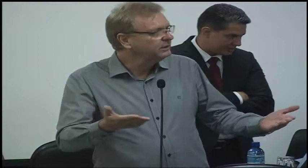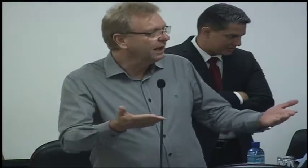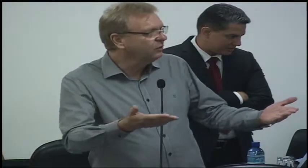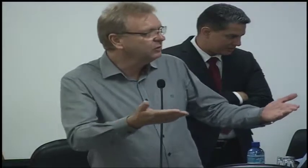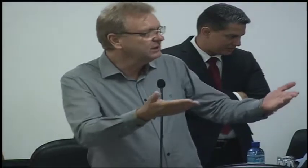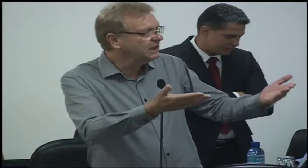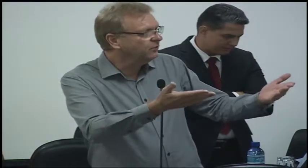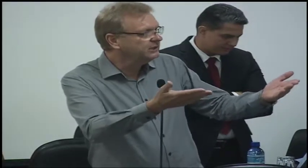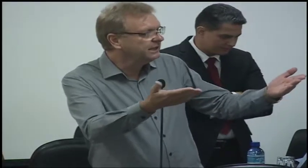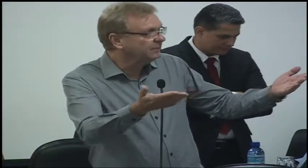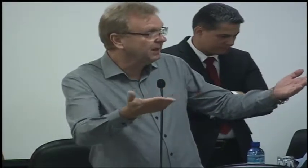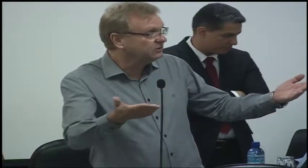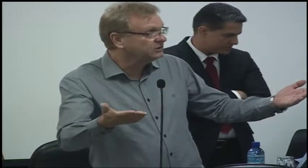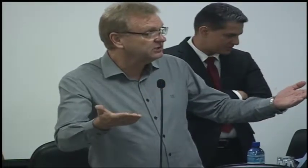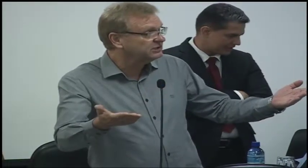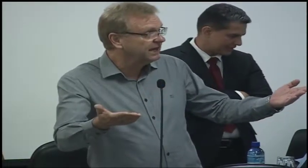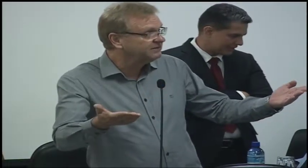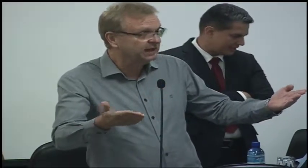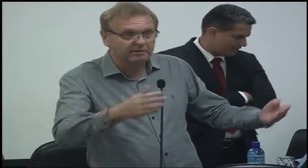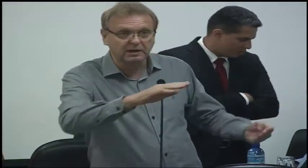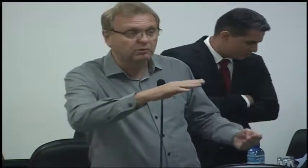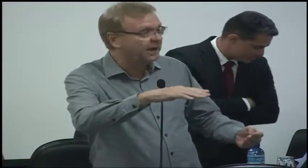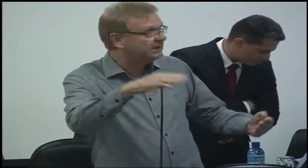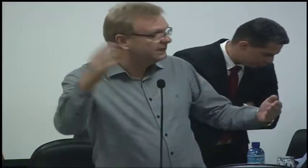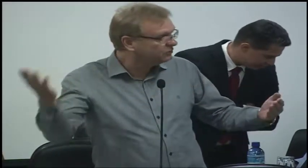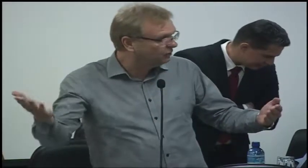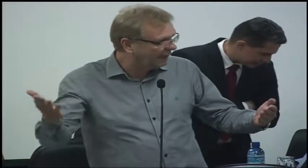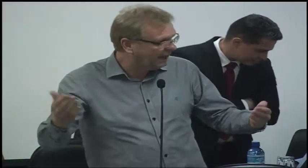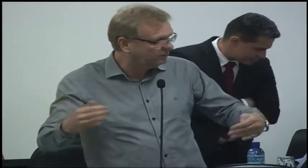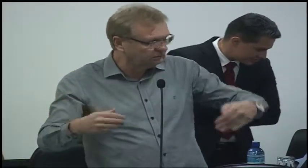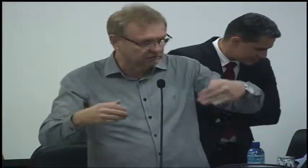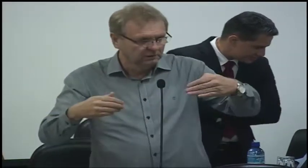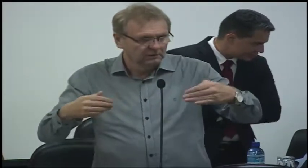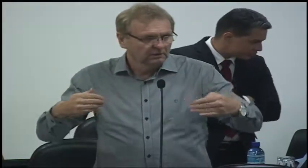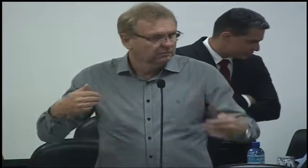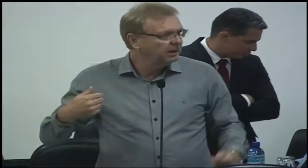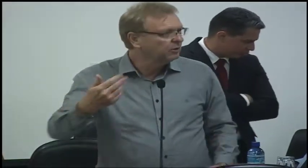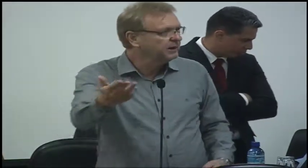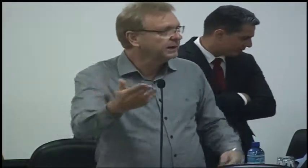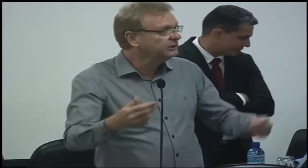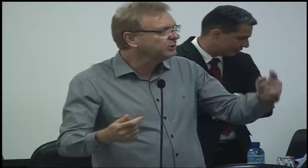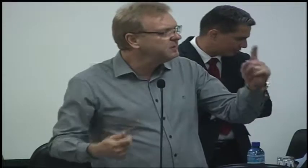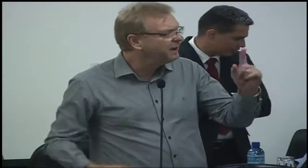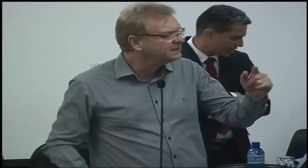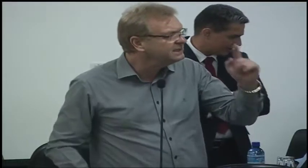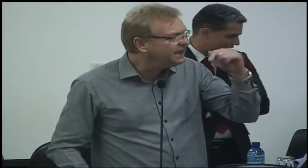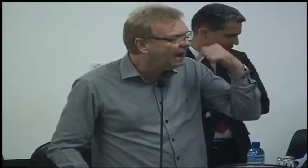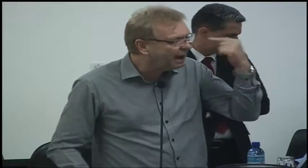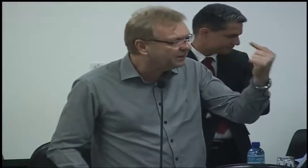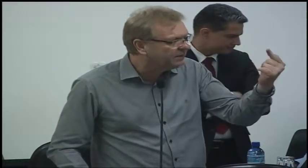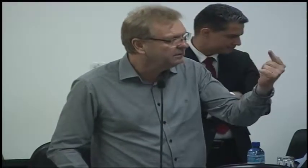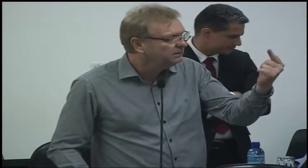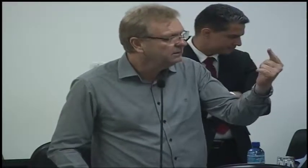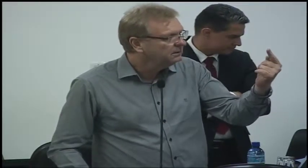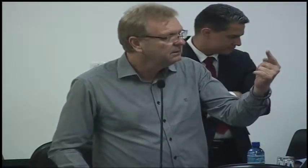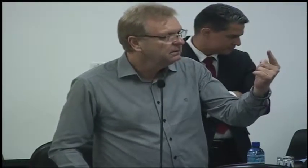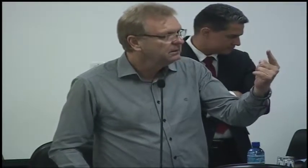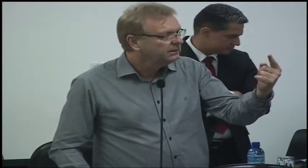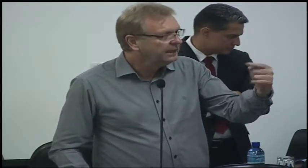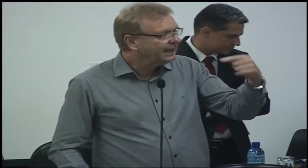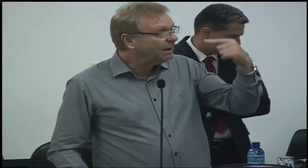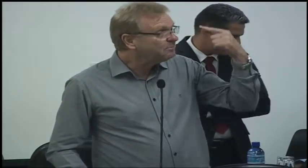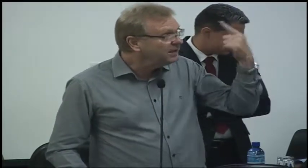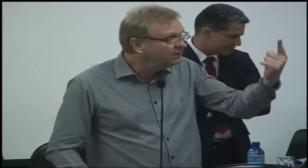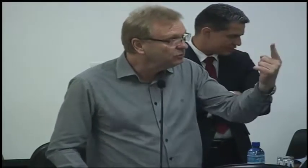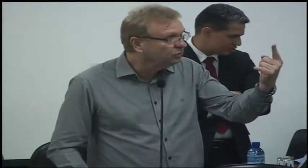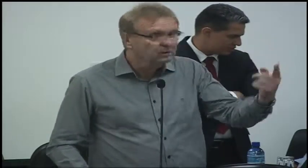Banco Itaú durante a noite ali na Praça Luciano Esteves, aquele Banco Bradesco do lado e o Banco Mercantil, que me parece nem abre,